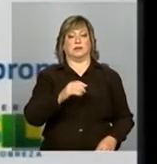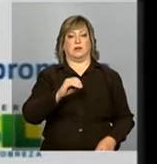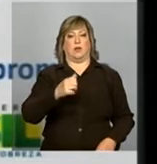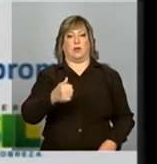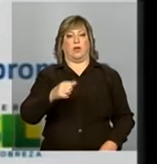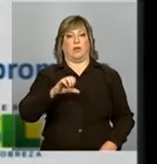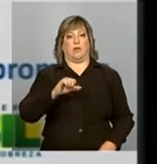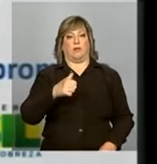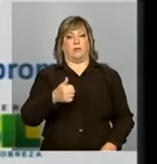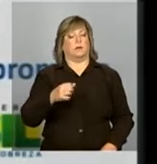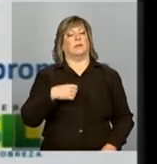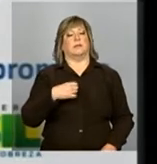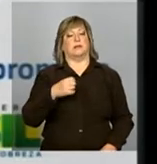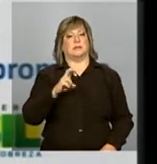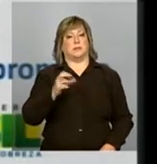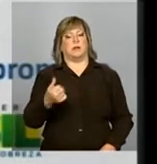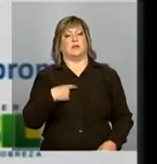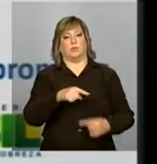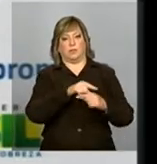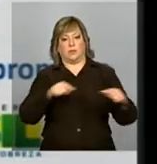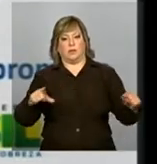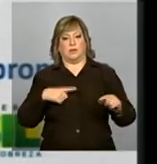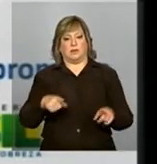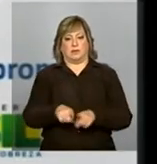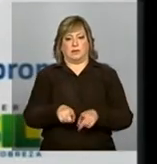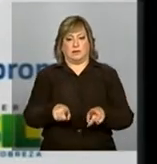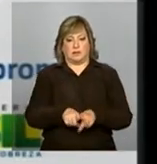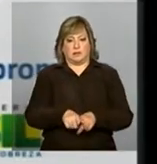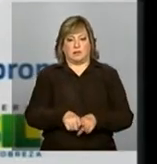0800-701-9656, o nosso site, o